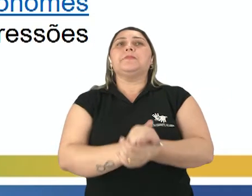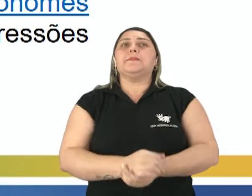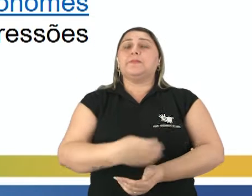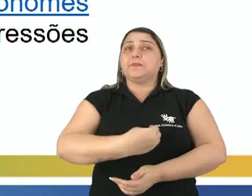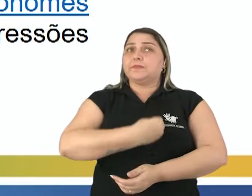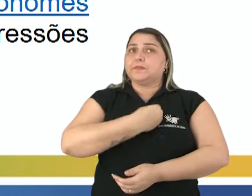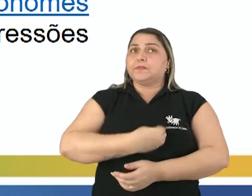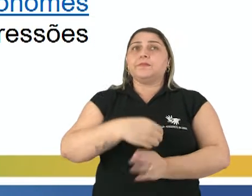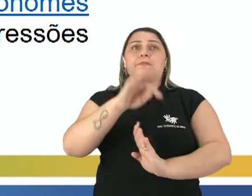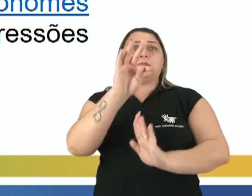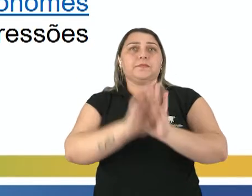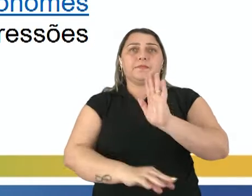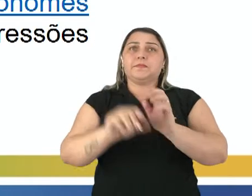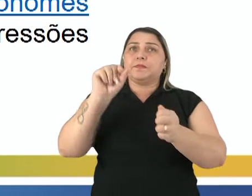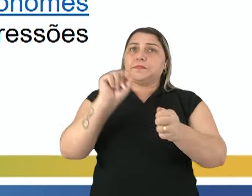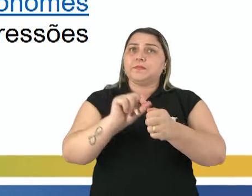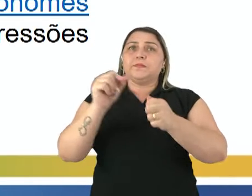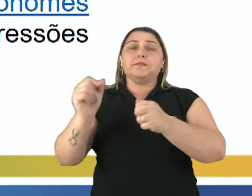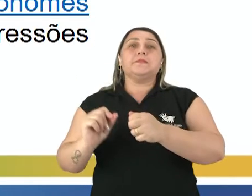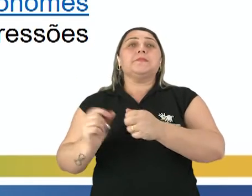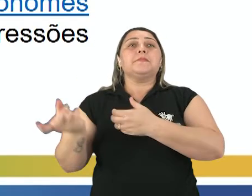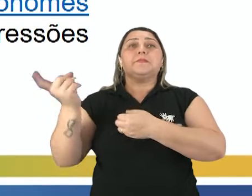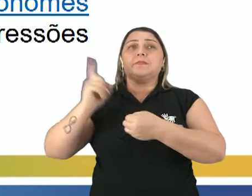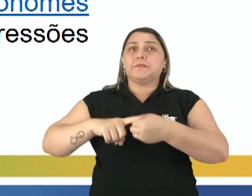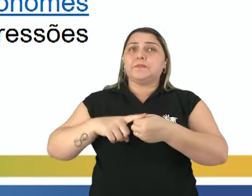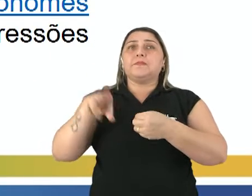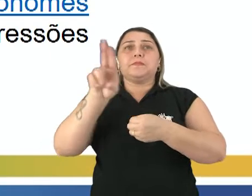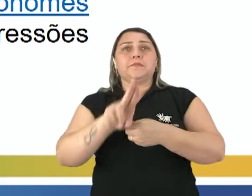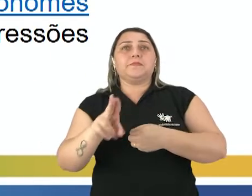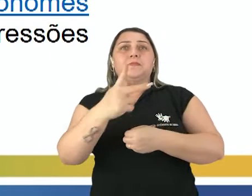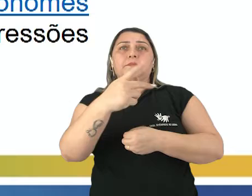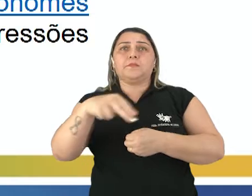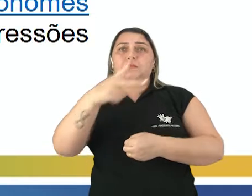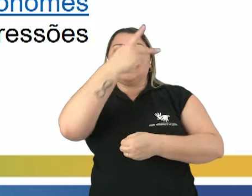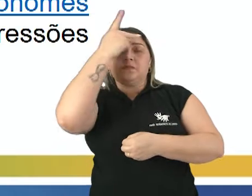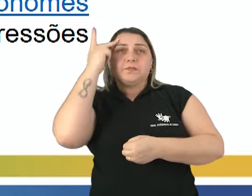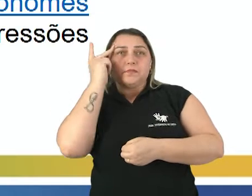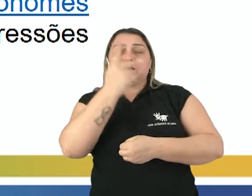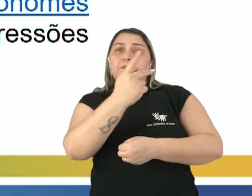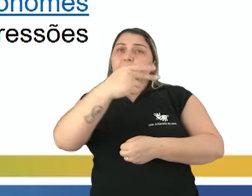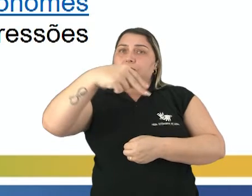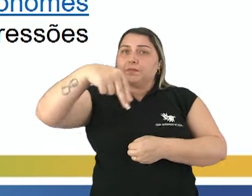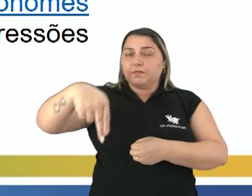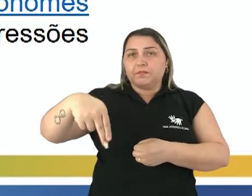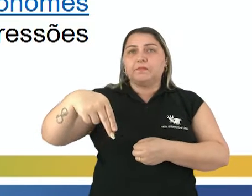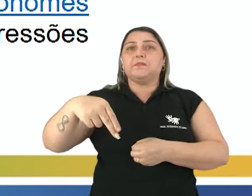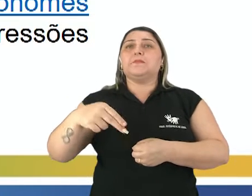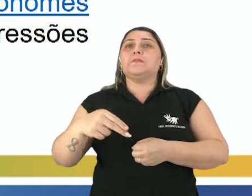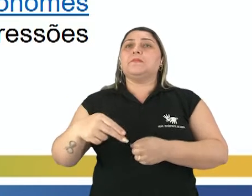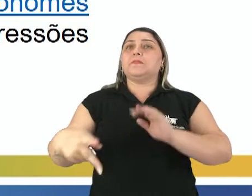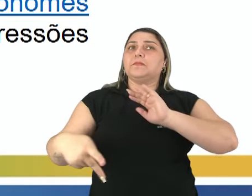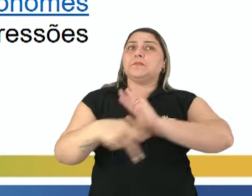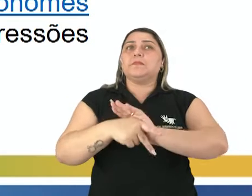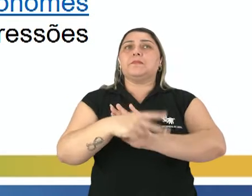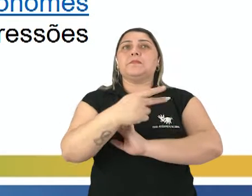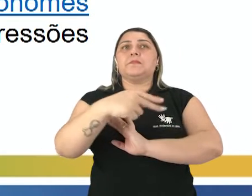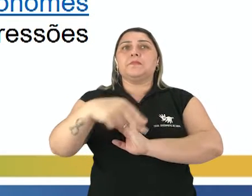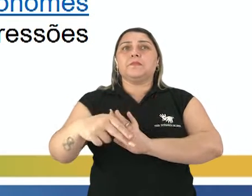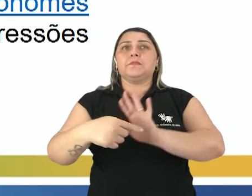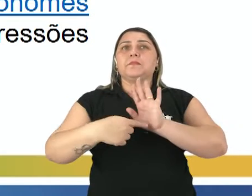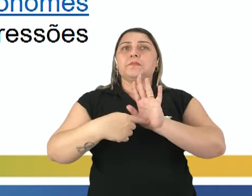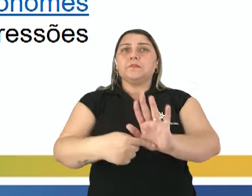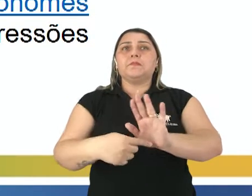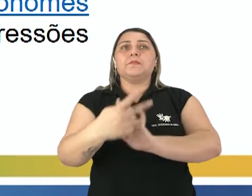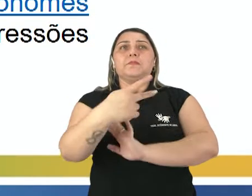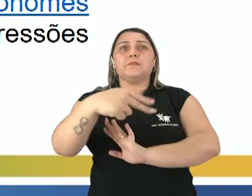em um texto. Para fazer essa retomada, geralmente são utilizados pronomes pessoais, pronomes possessivos, pronomes